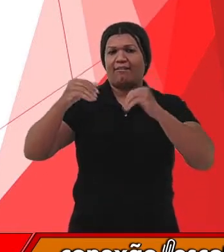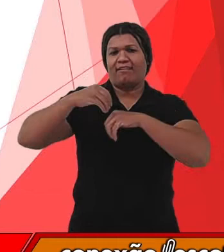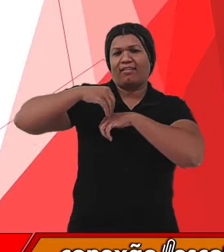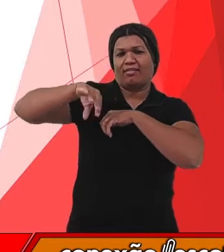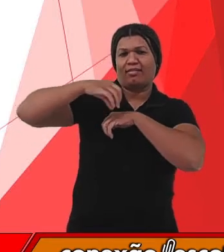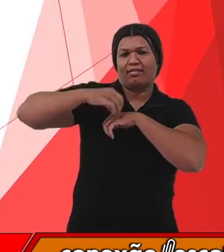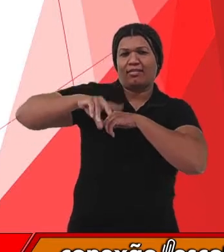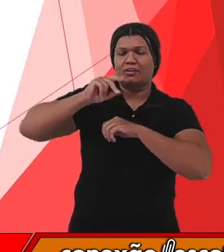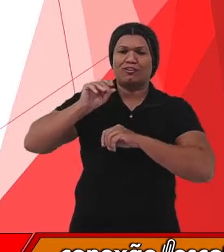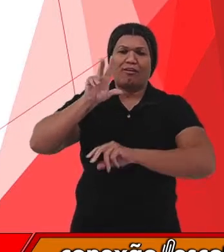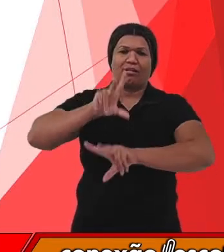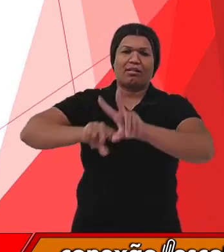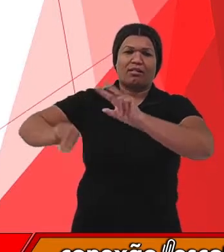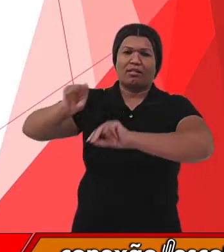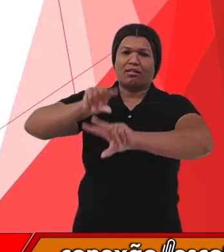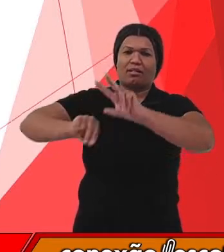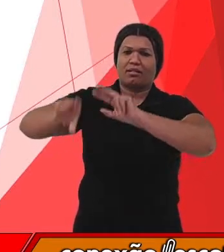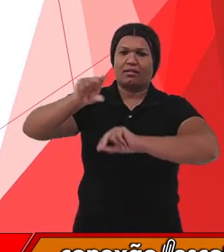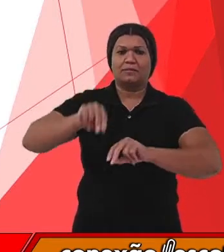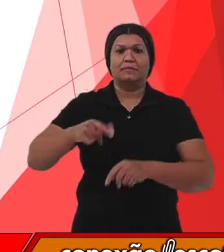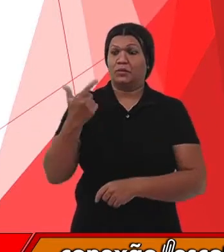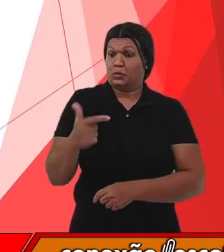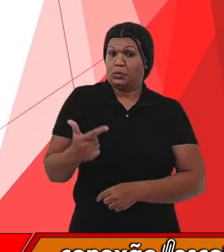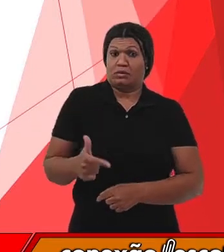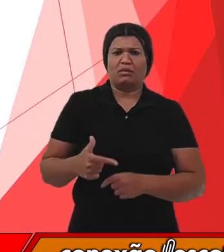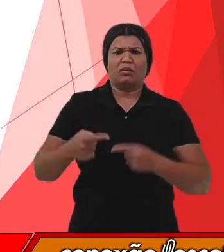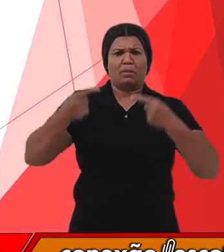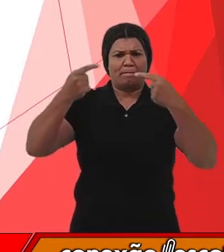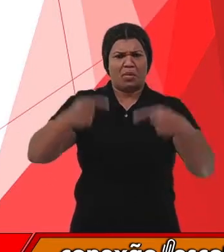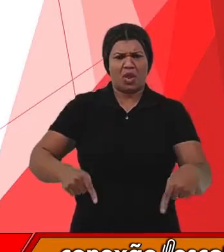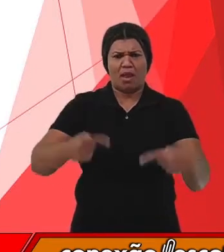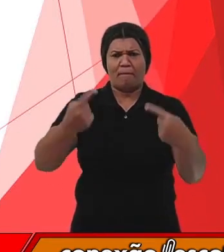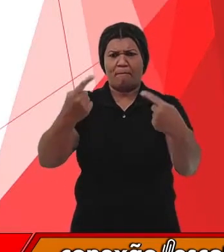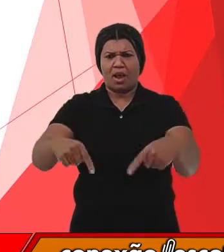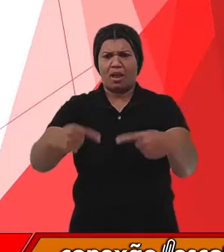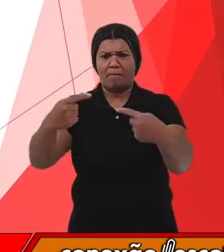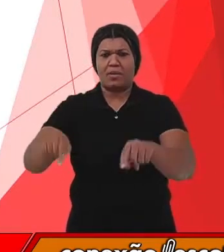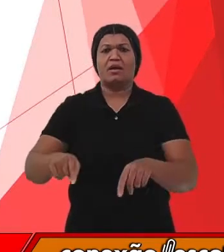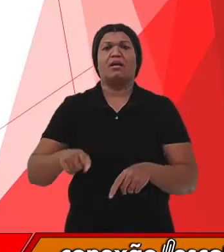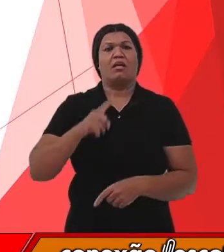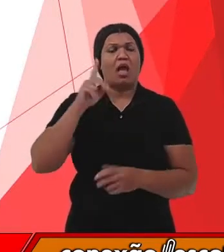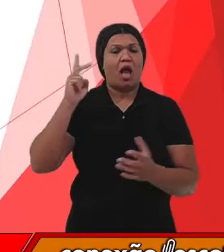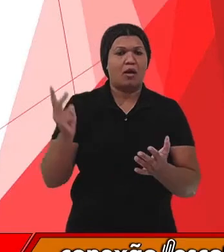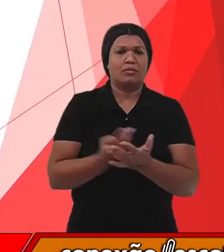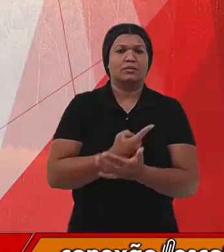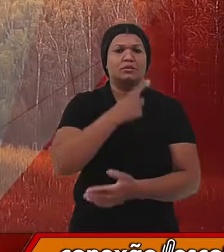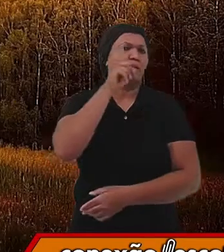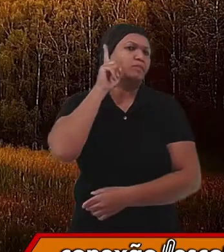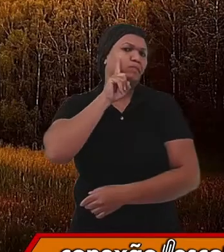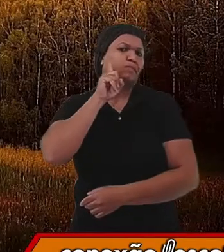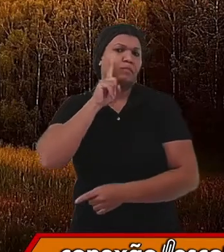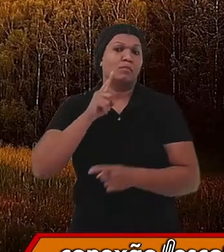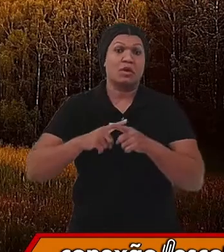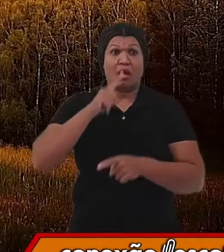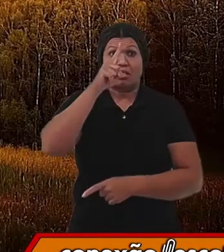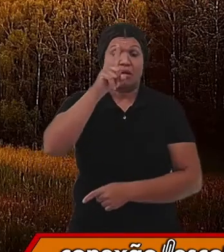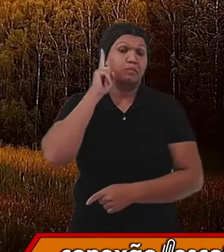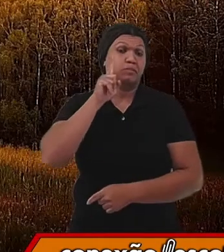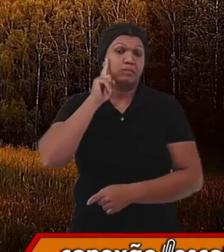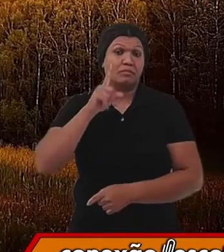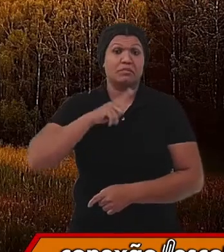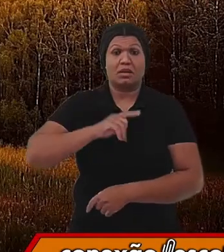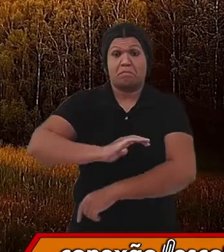esses confrontos como acontece nos Estados Unidos, onde o racismo lá ele é escancarado. O